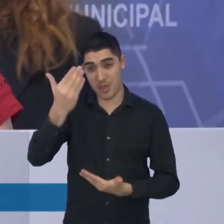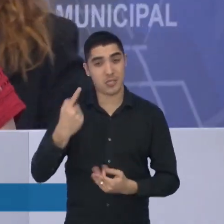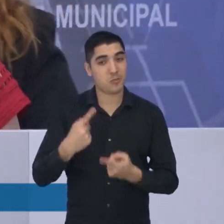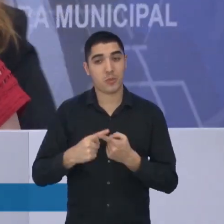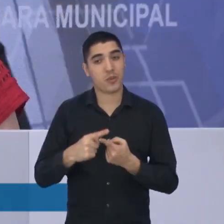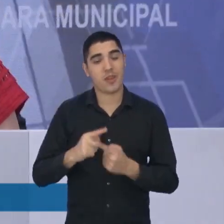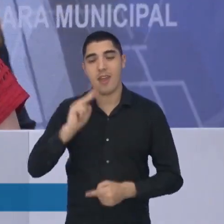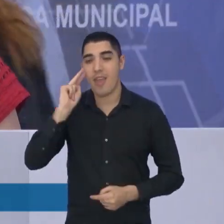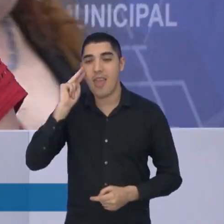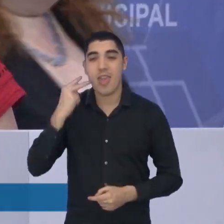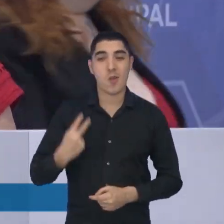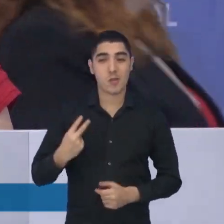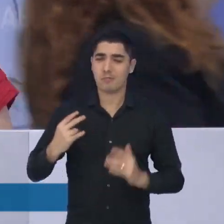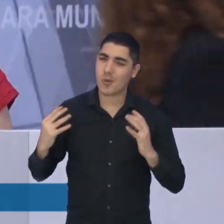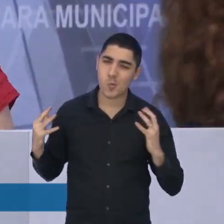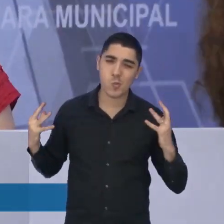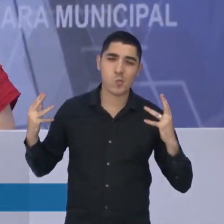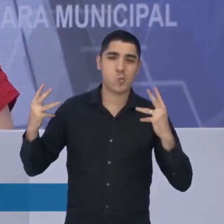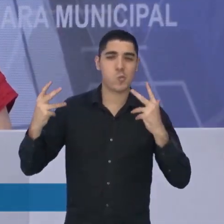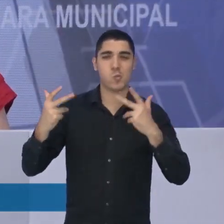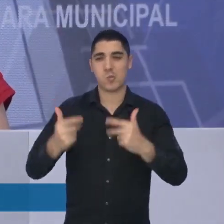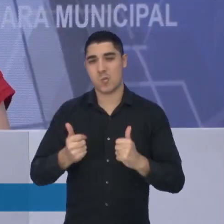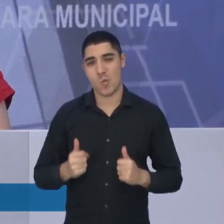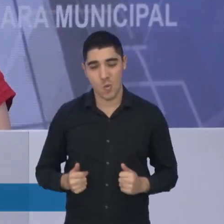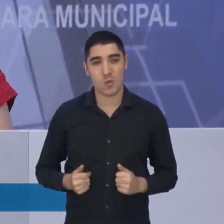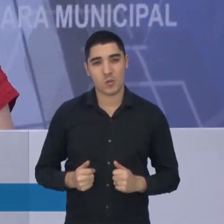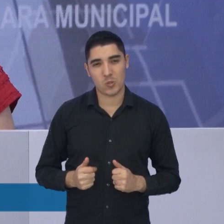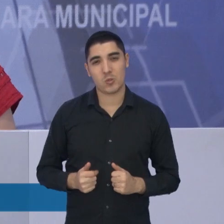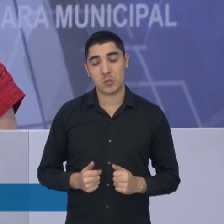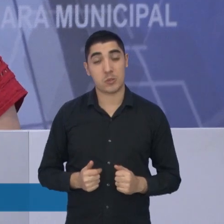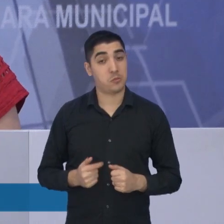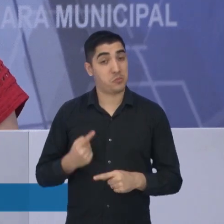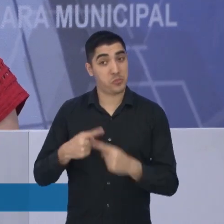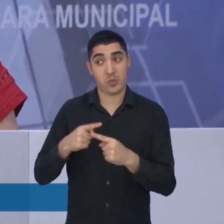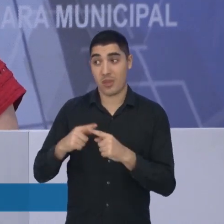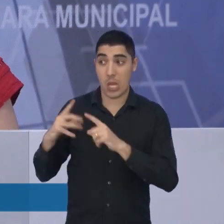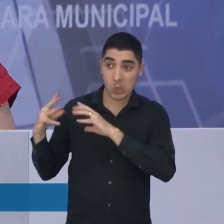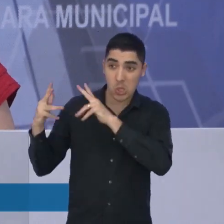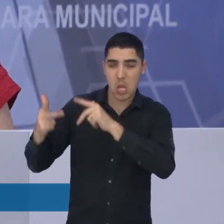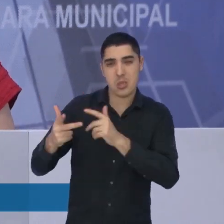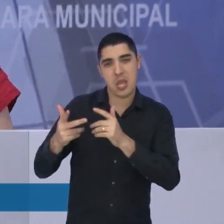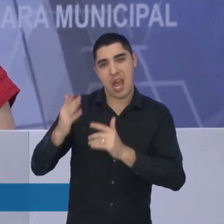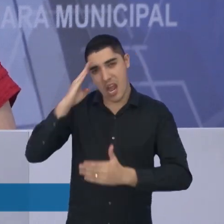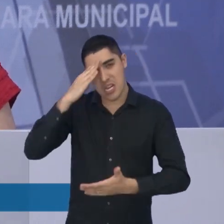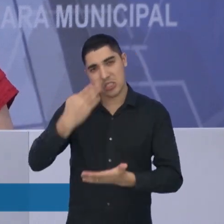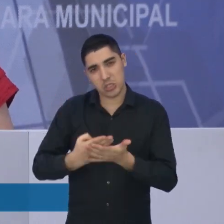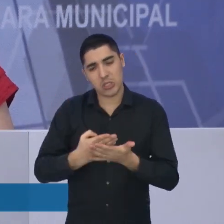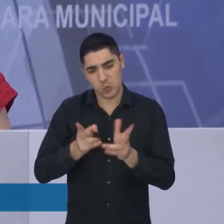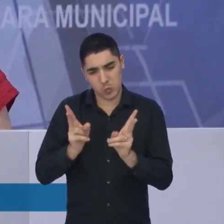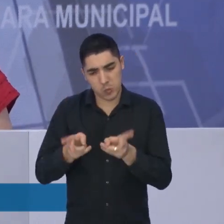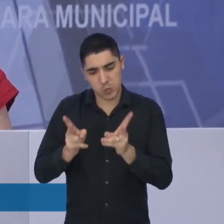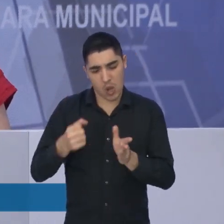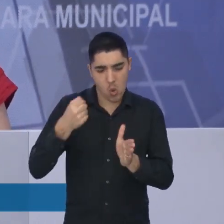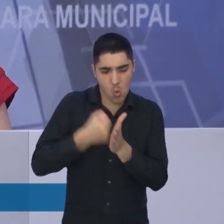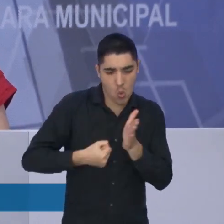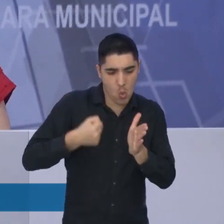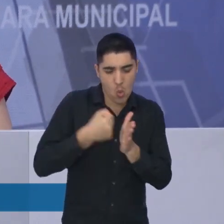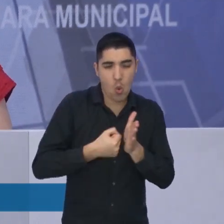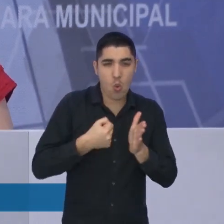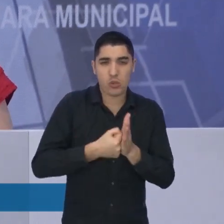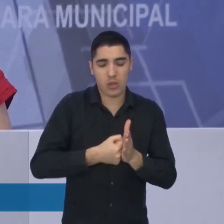reconhecimento a todos e a todas que segue acreditando e lutando por um mundo